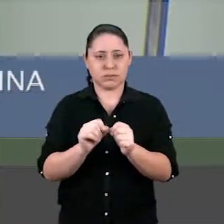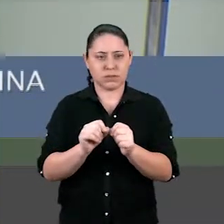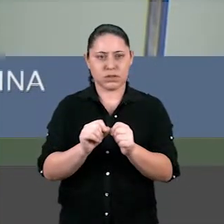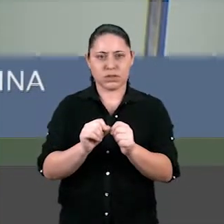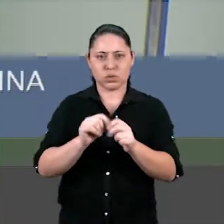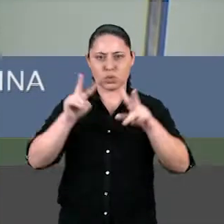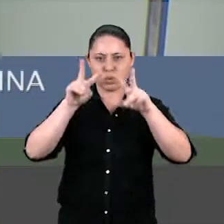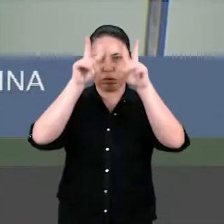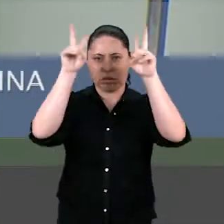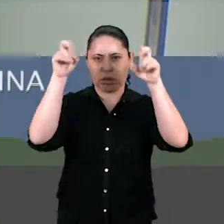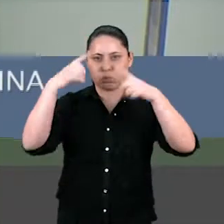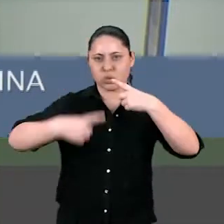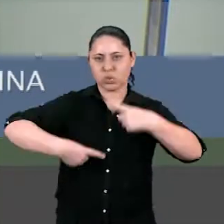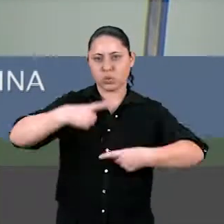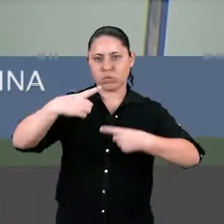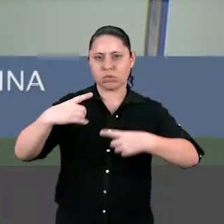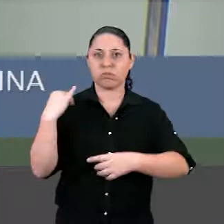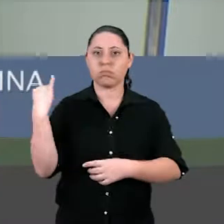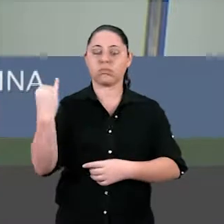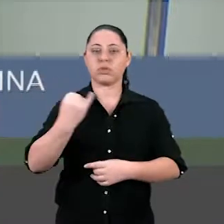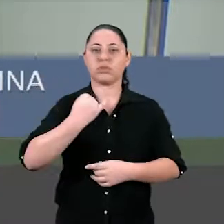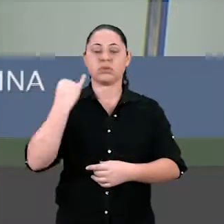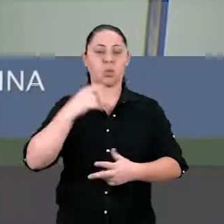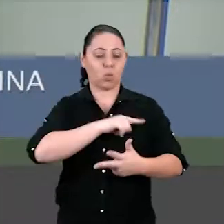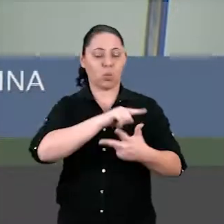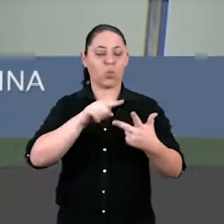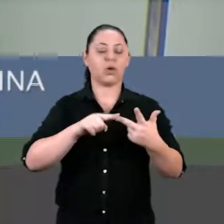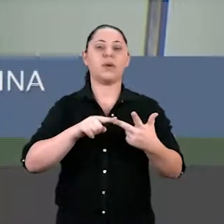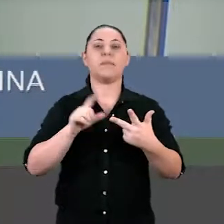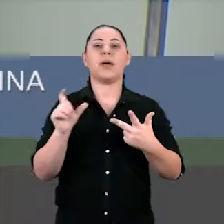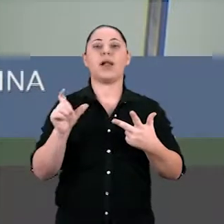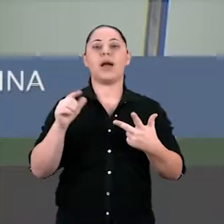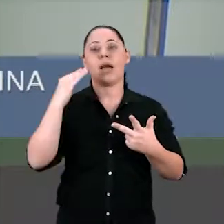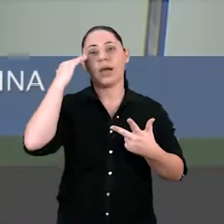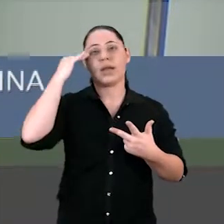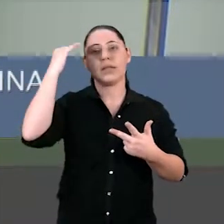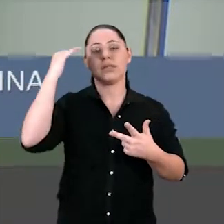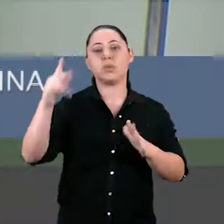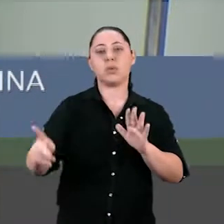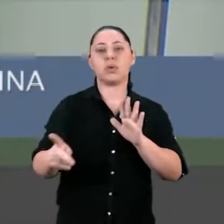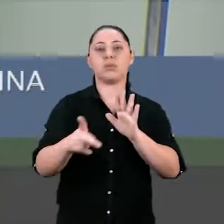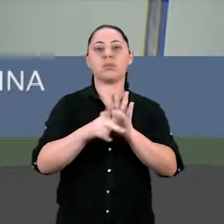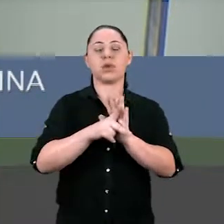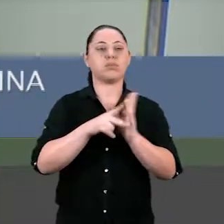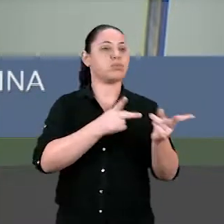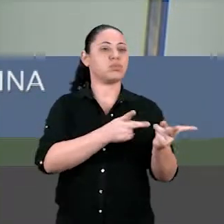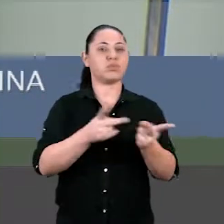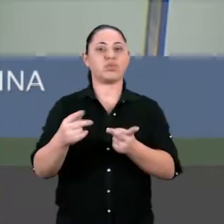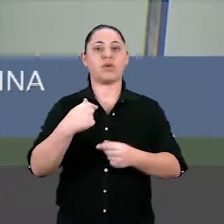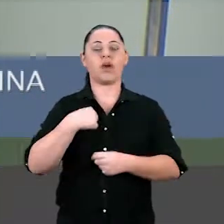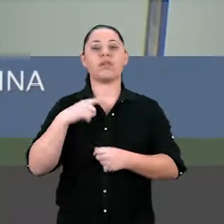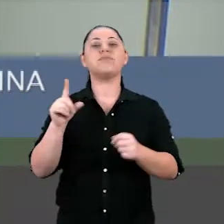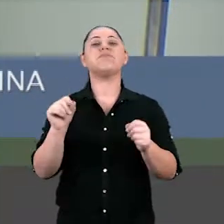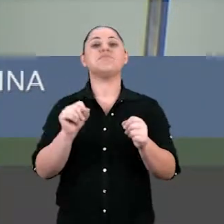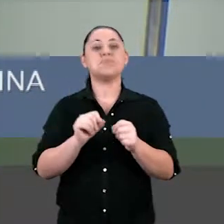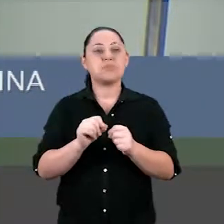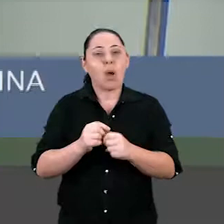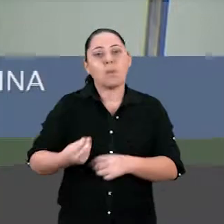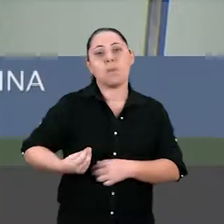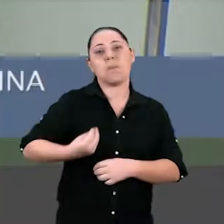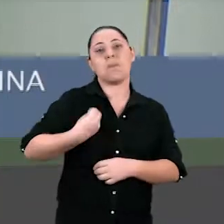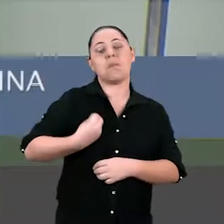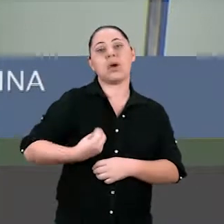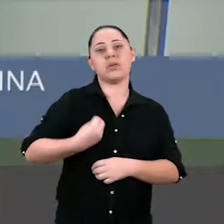amplitude. E a terceira palavra é, efetivamente, o meu agradecimento pessoal por me convidarem a fazer parte